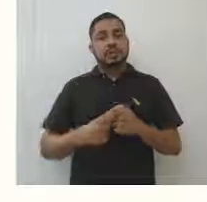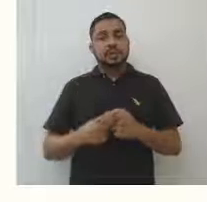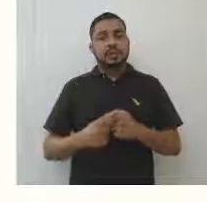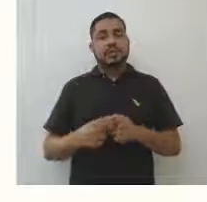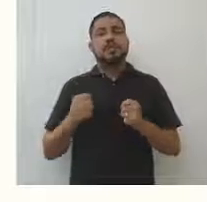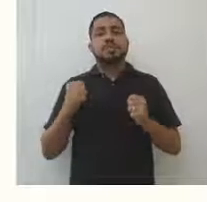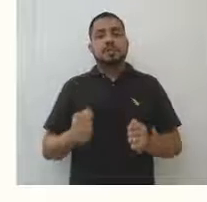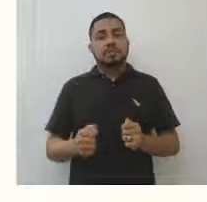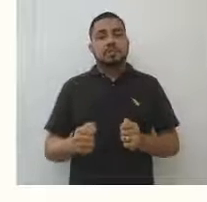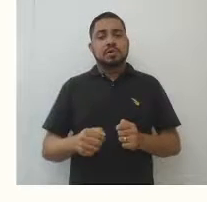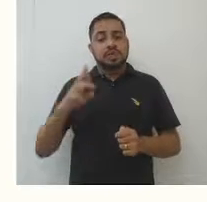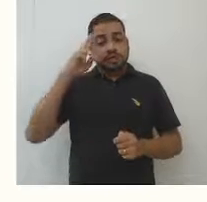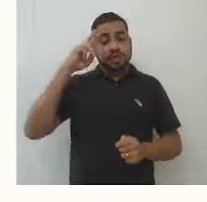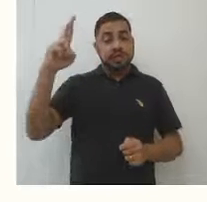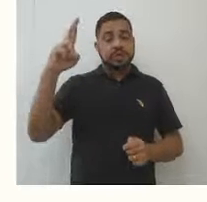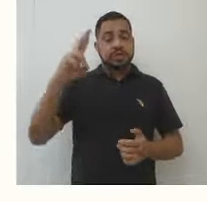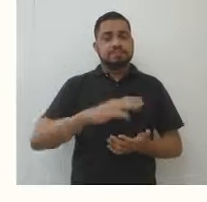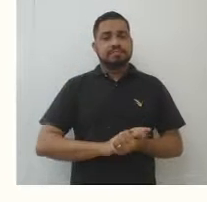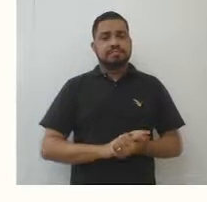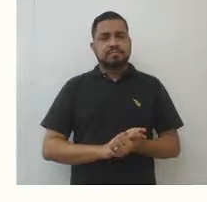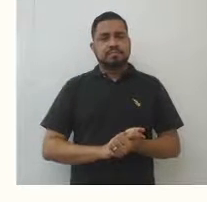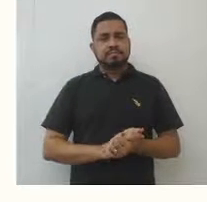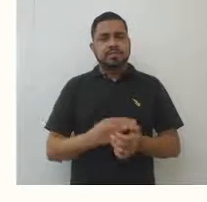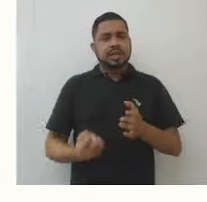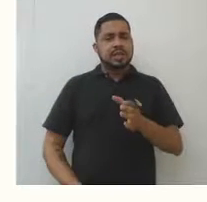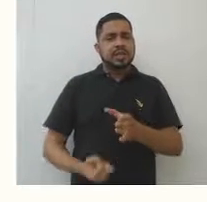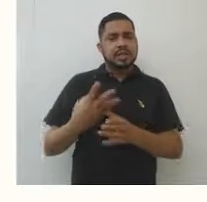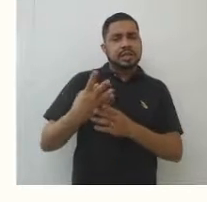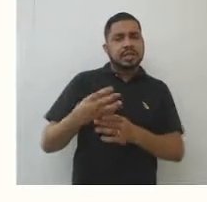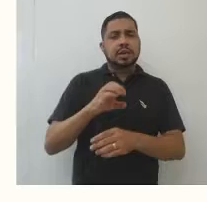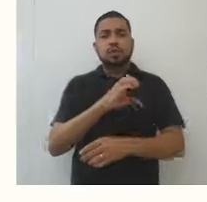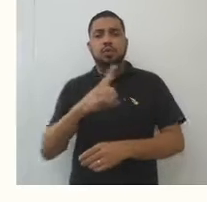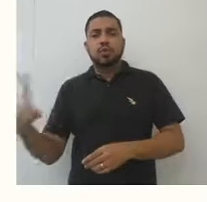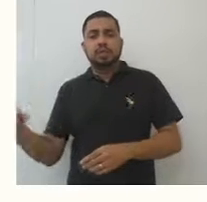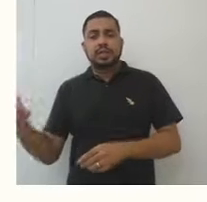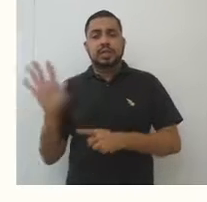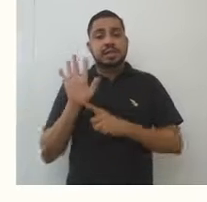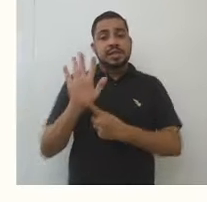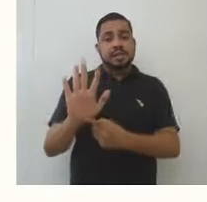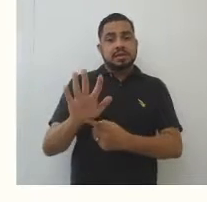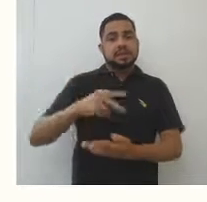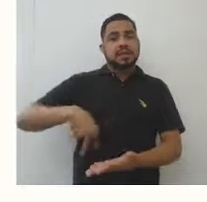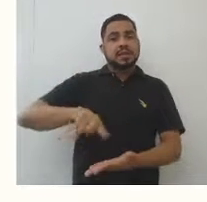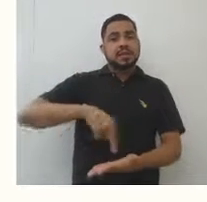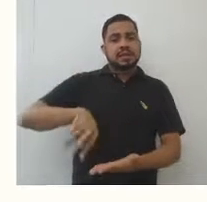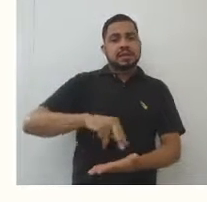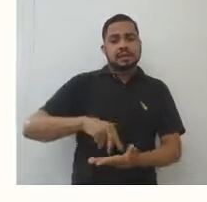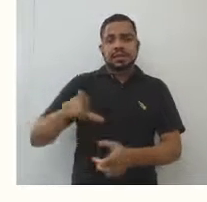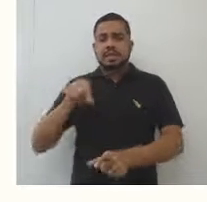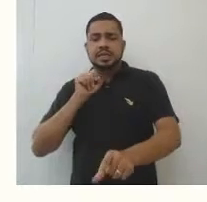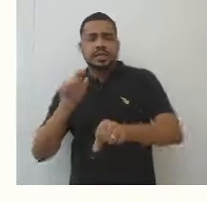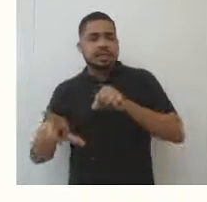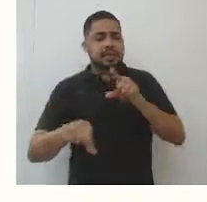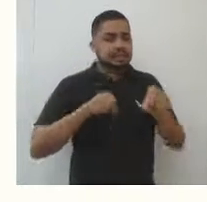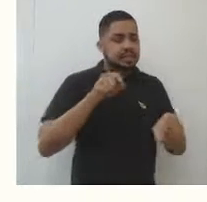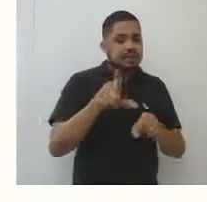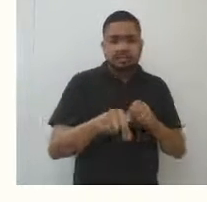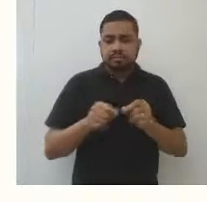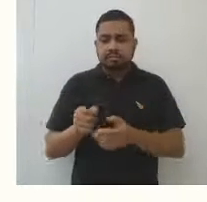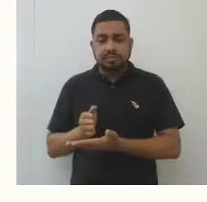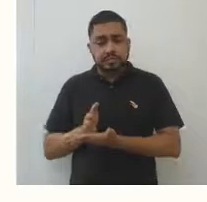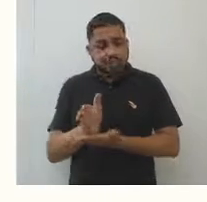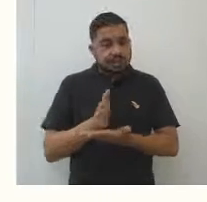dirigir. A direção. Cria e coordena a apresentação de dança. Seleciona e dirige